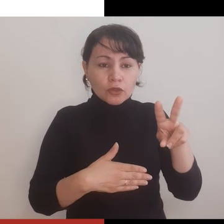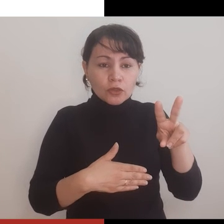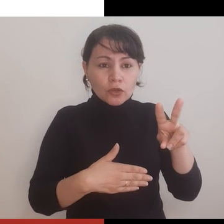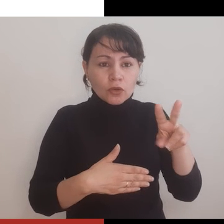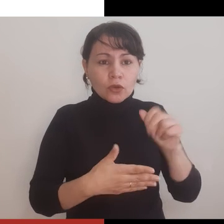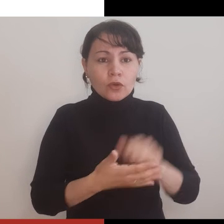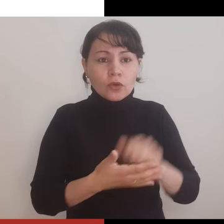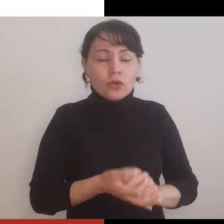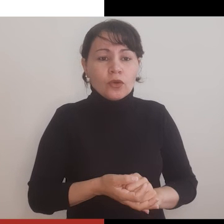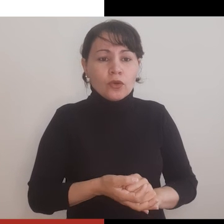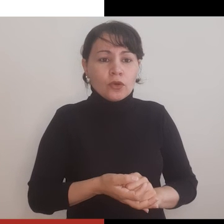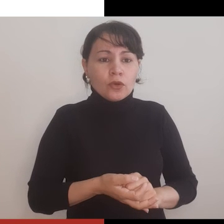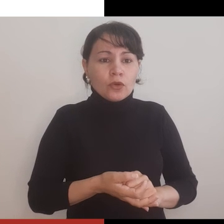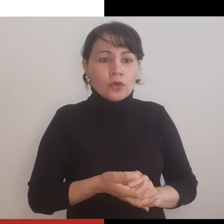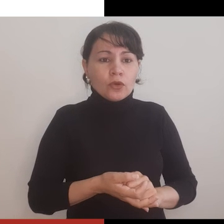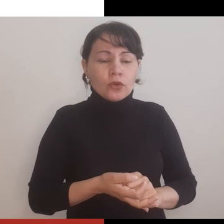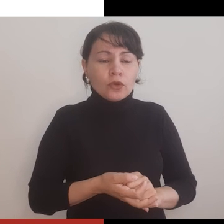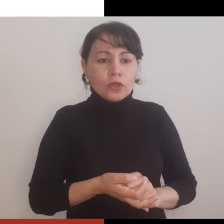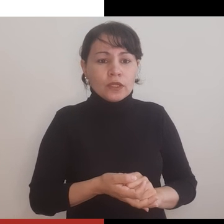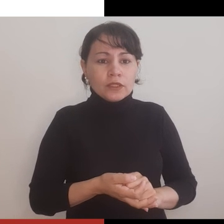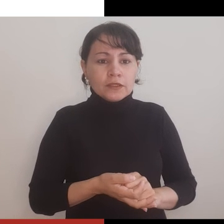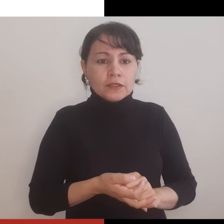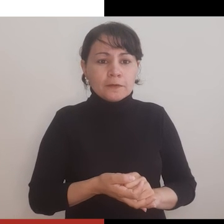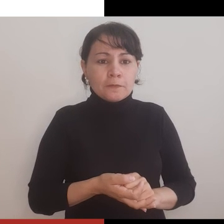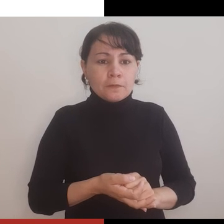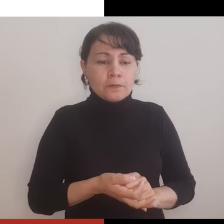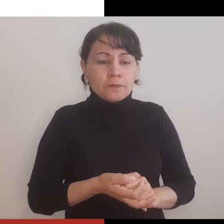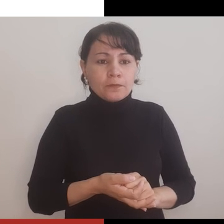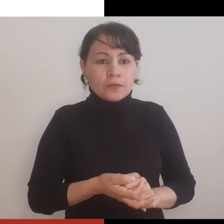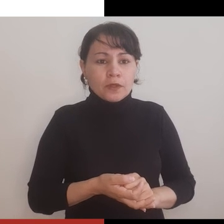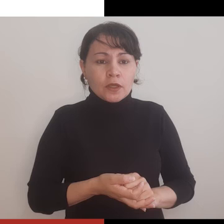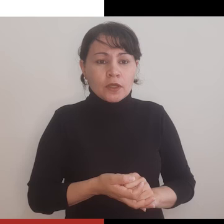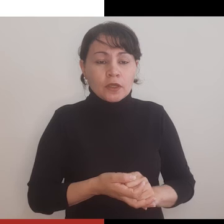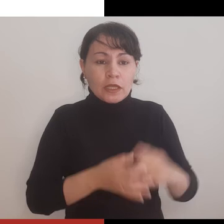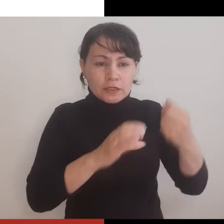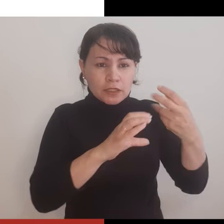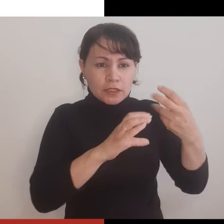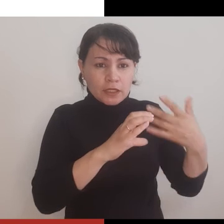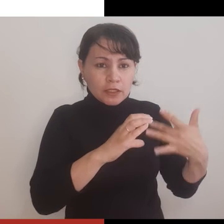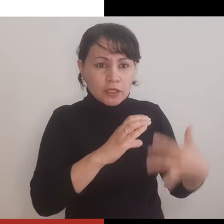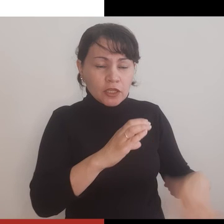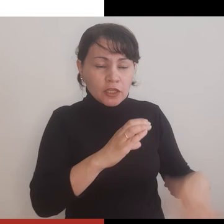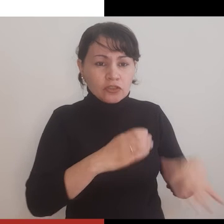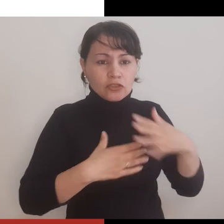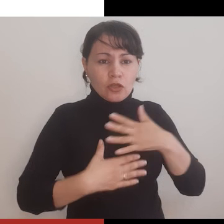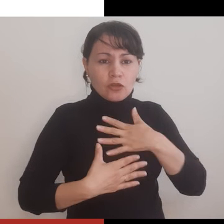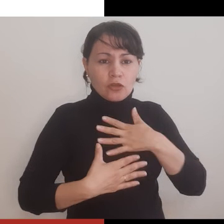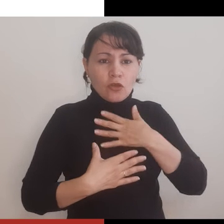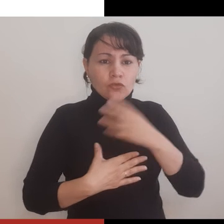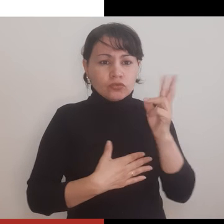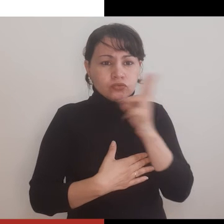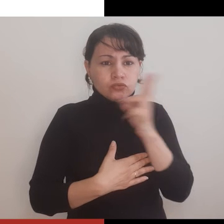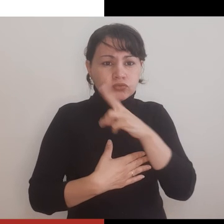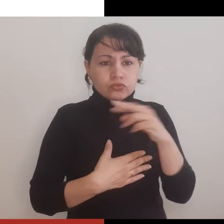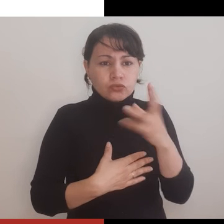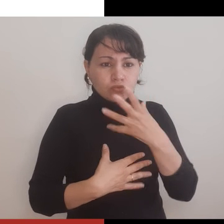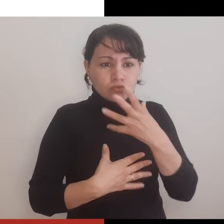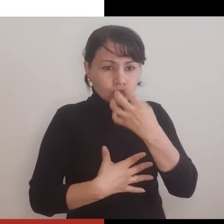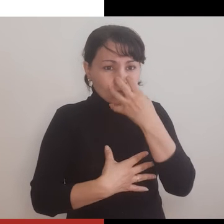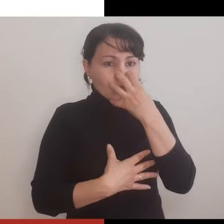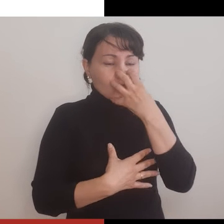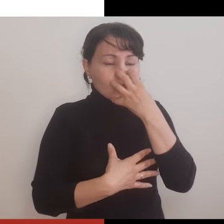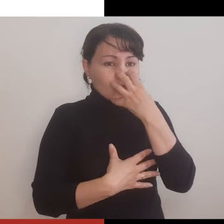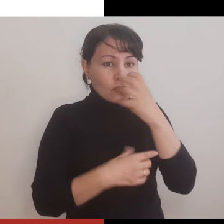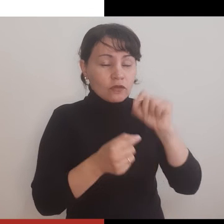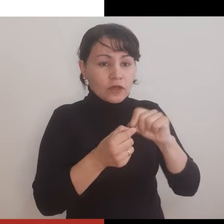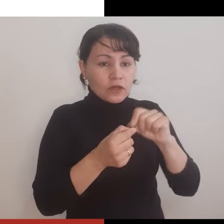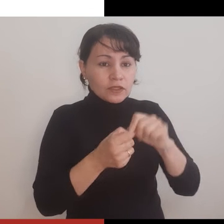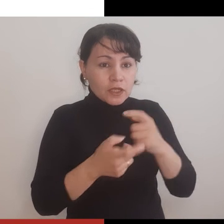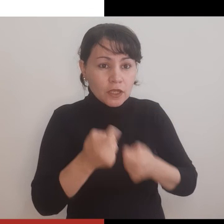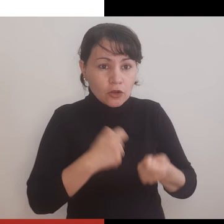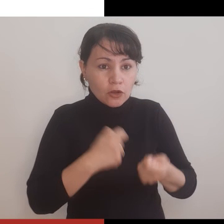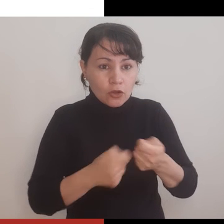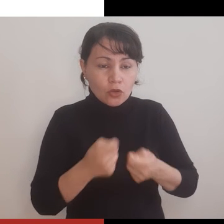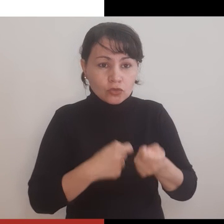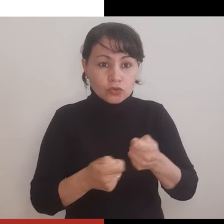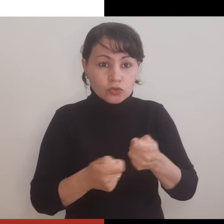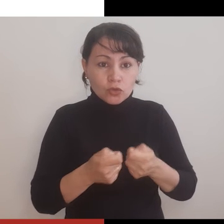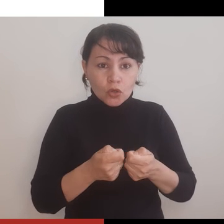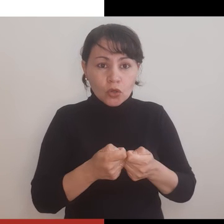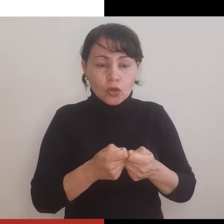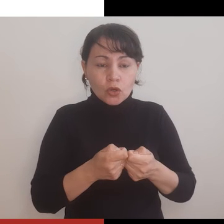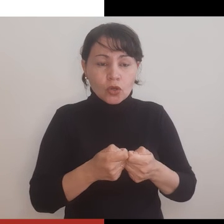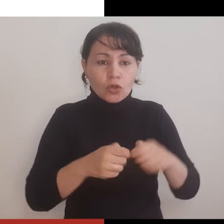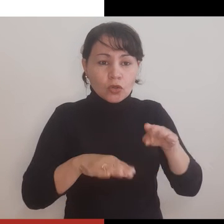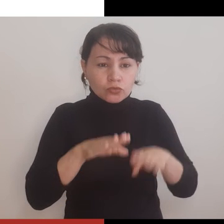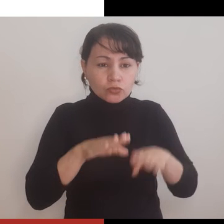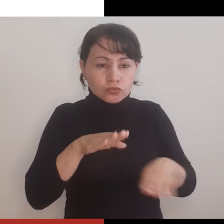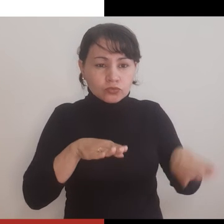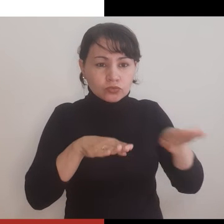gasometria, né, e os valores dos parâmetros ventilatórios, fazer o controle da fluidoterapia e o